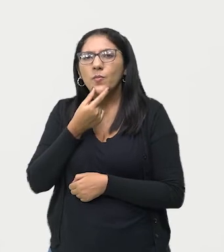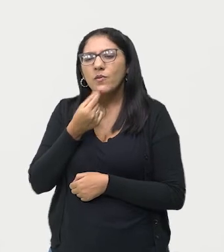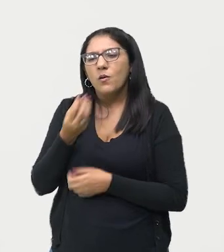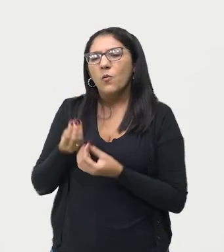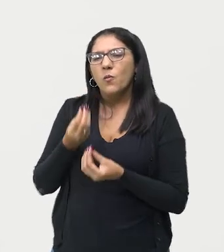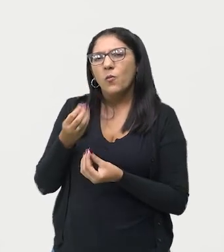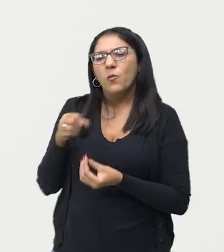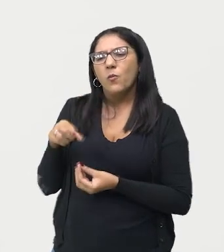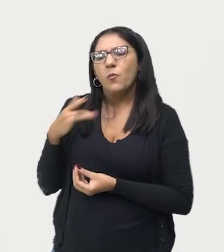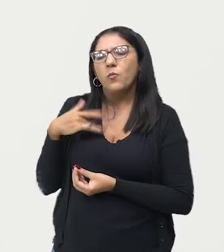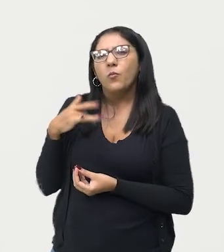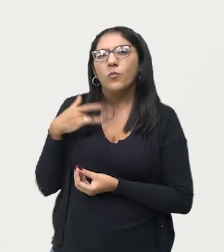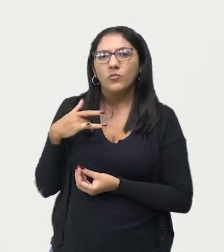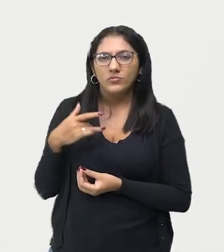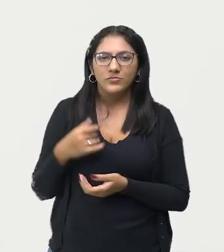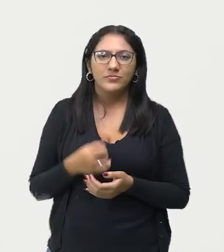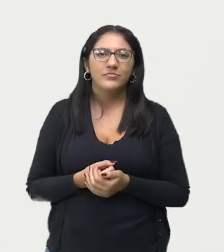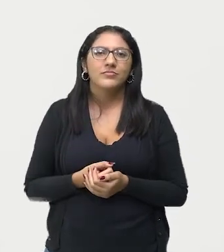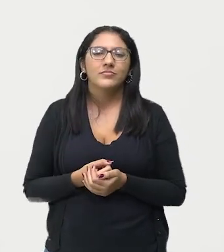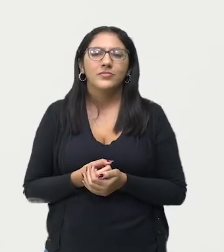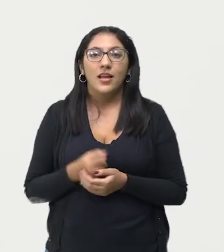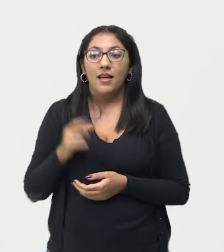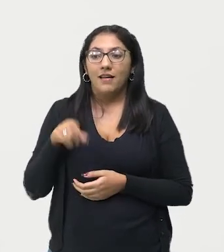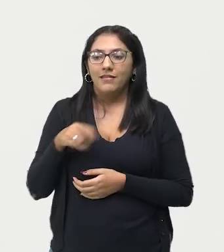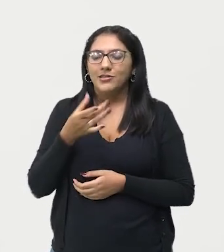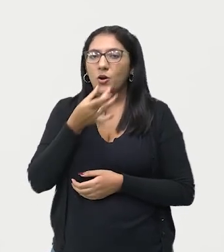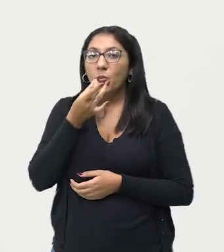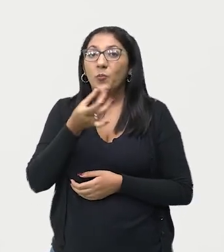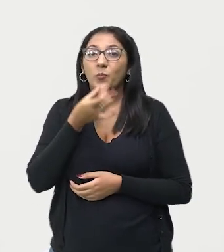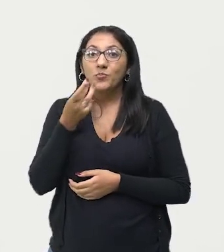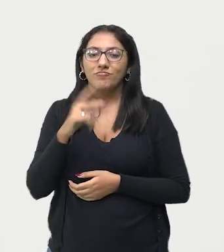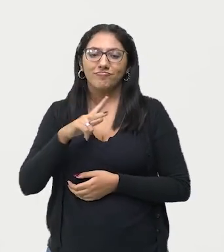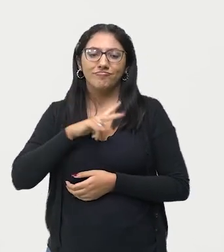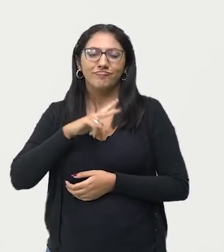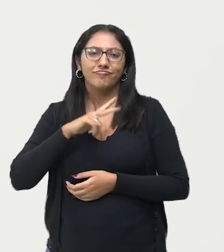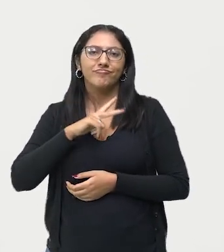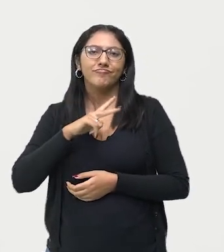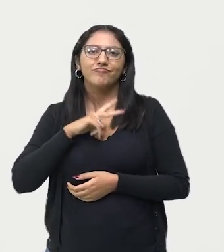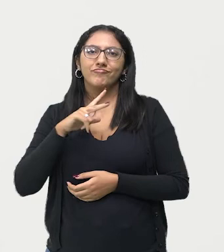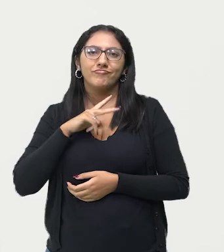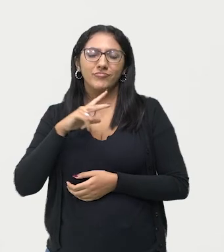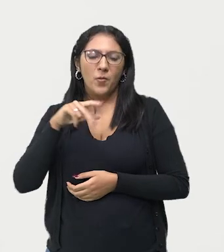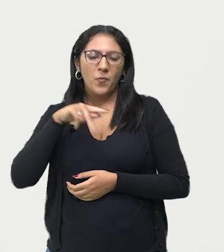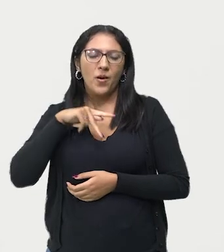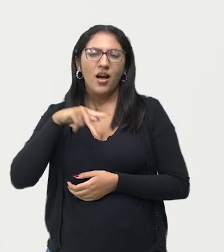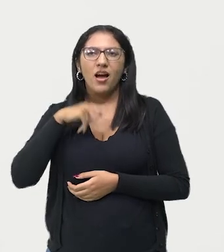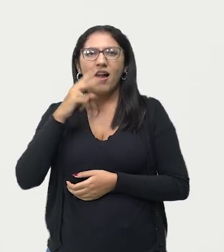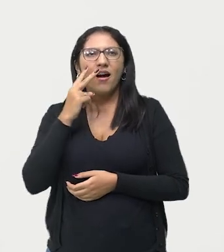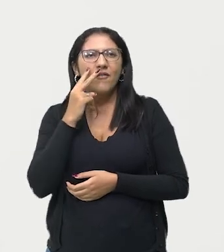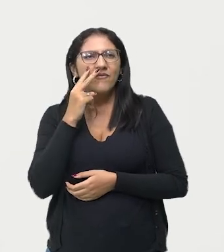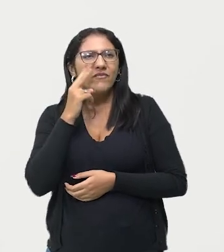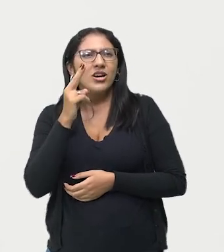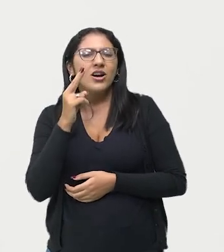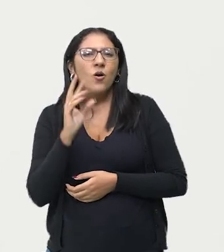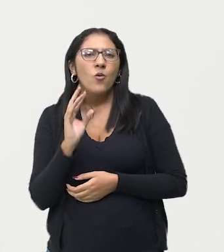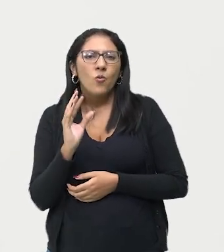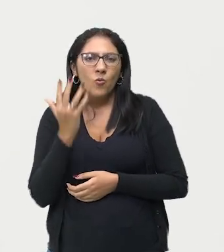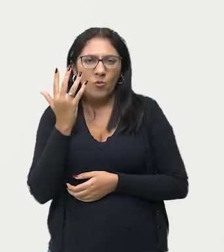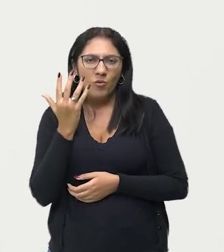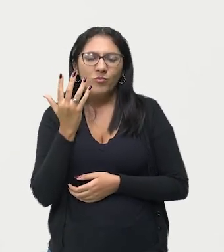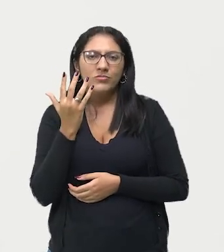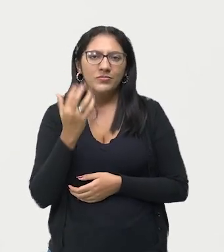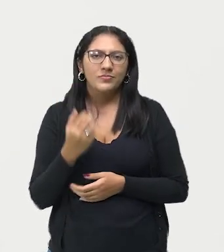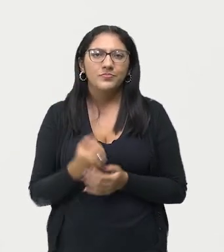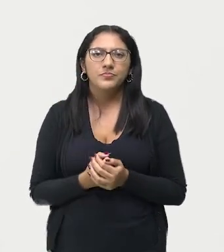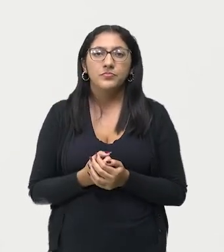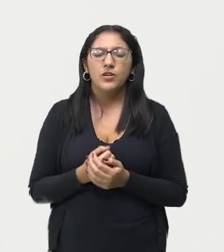né? Novamente, isso é a opinião particular de alguém ao olhar para aquela cena.